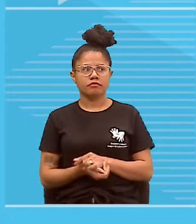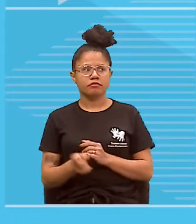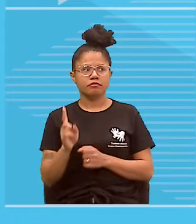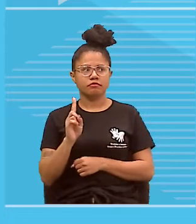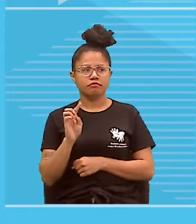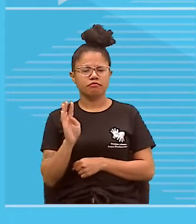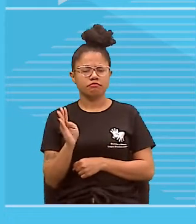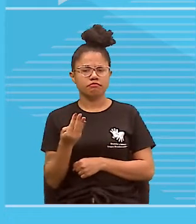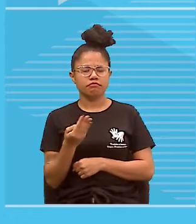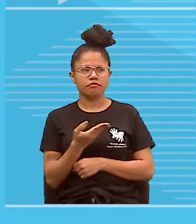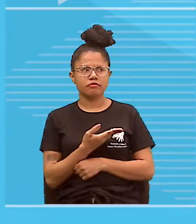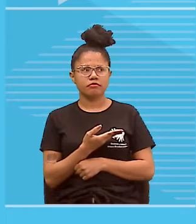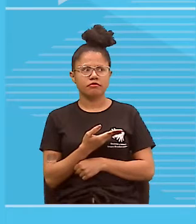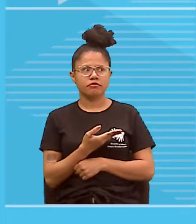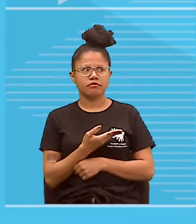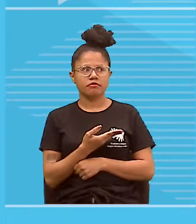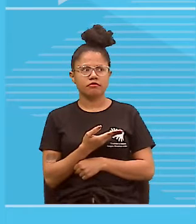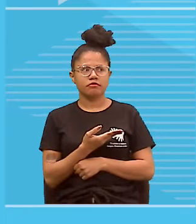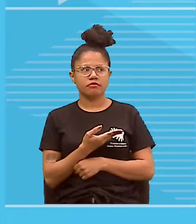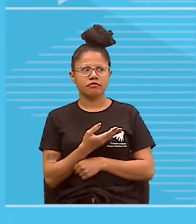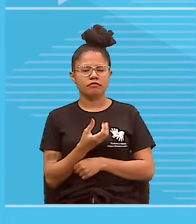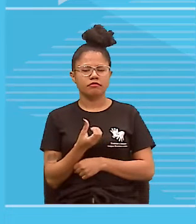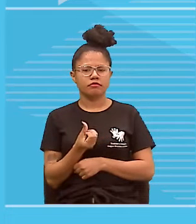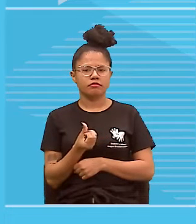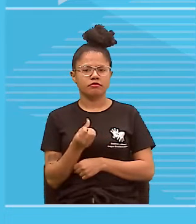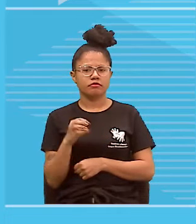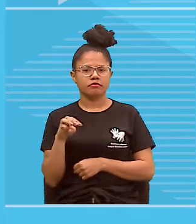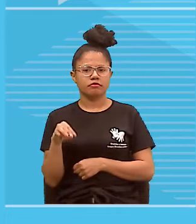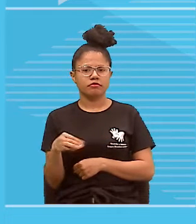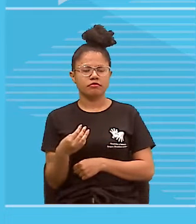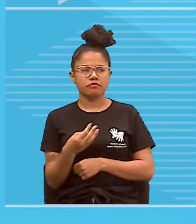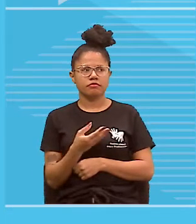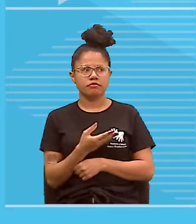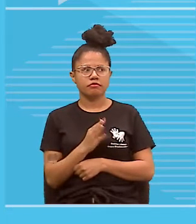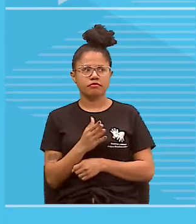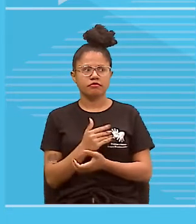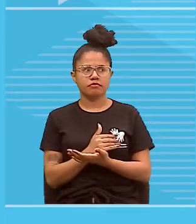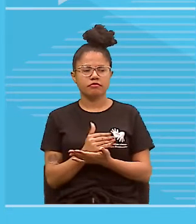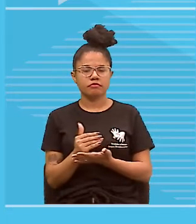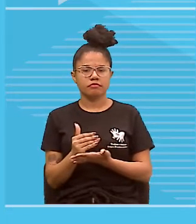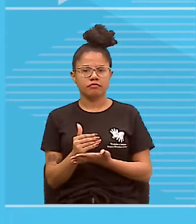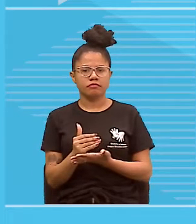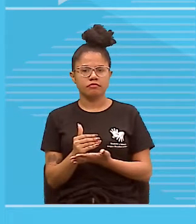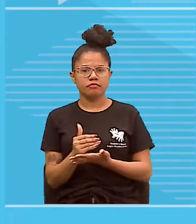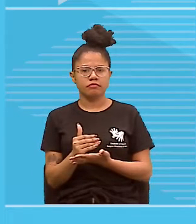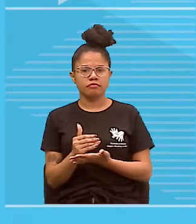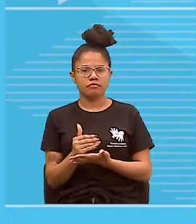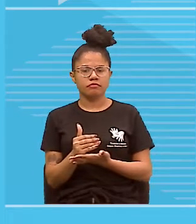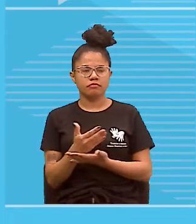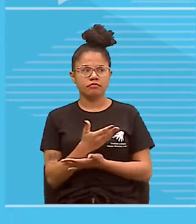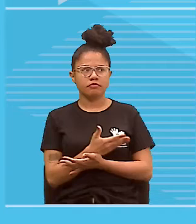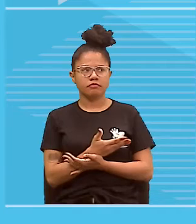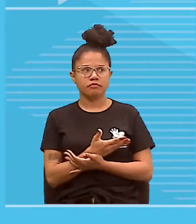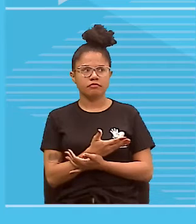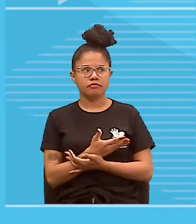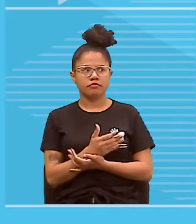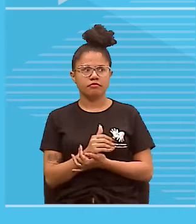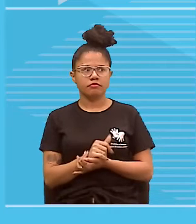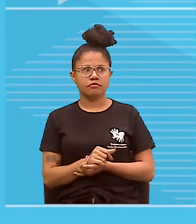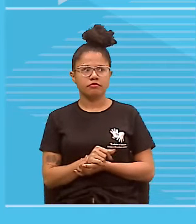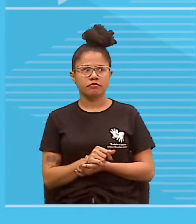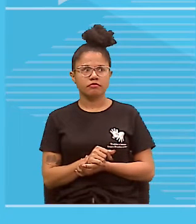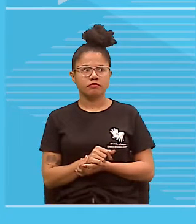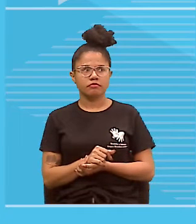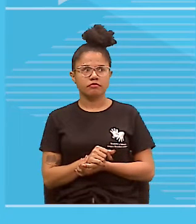bilhão de ano anos né 600 milhões de anos aí bem aqui já começa outra era toda essa era que tá em laranja